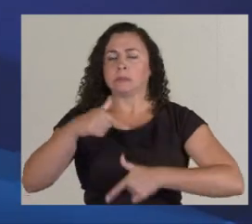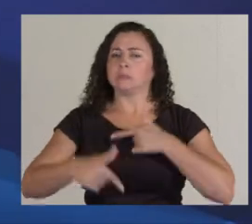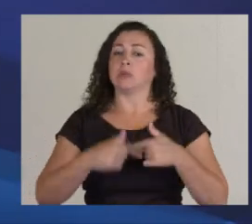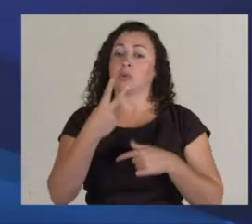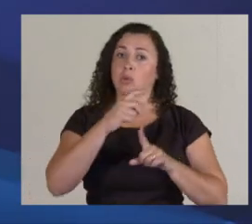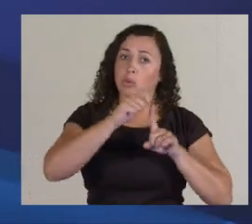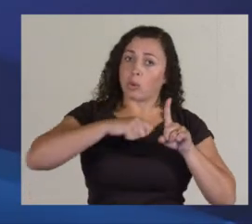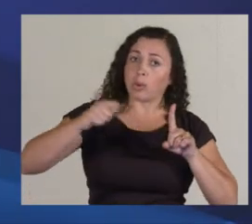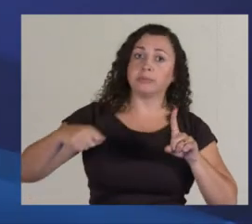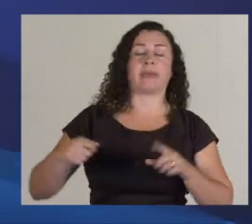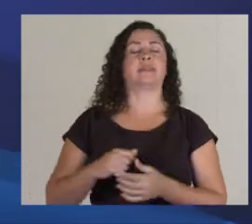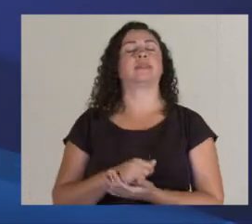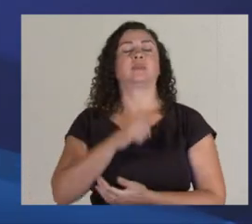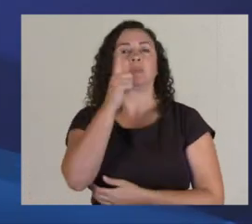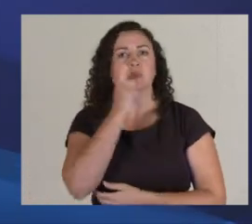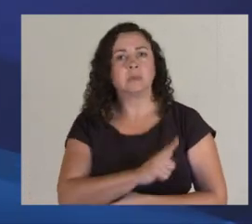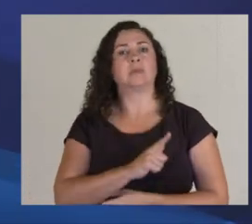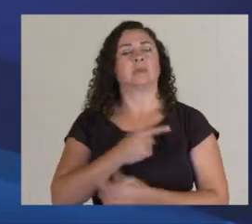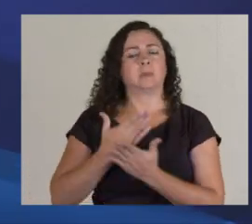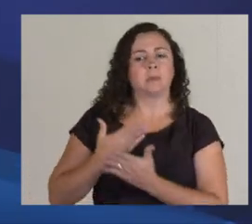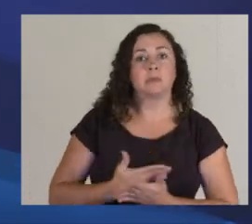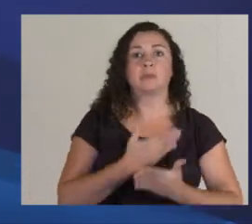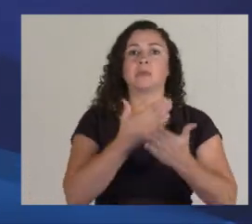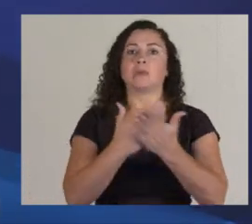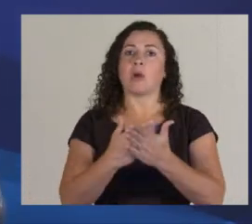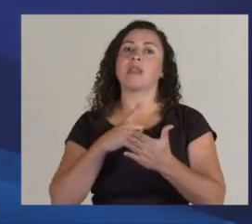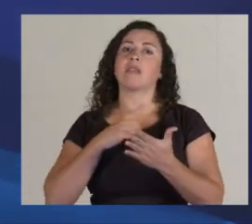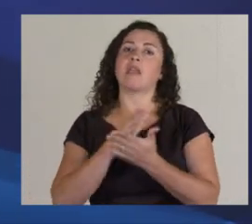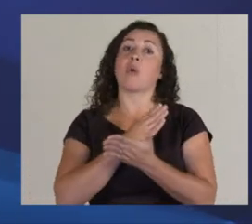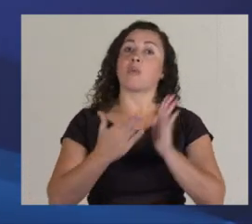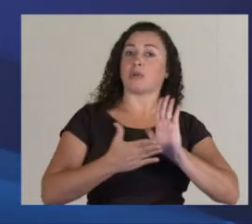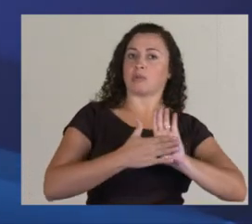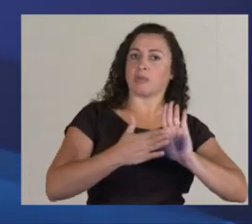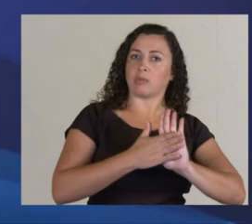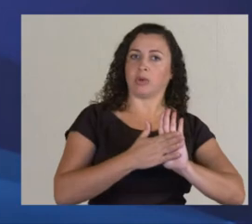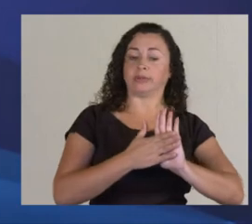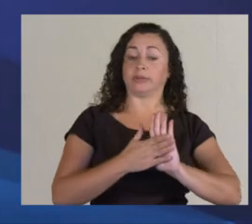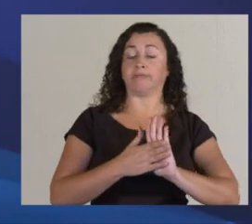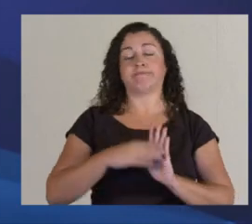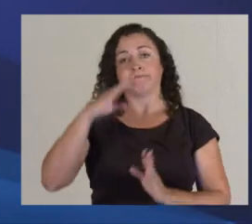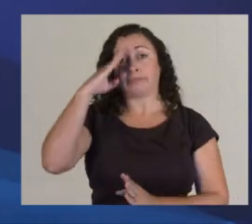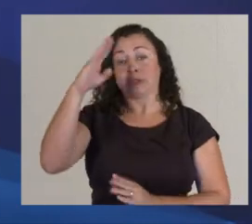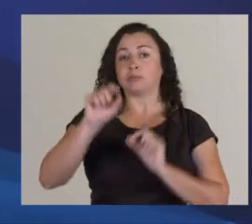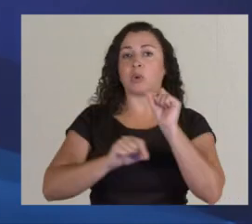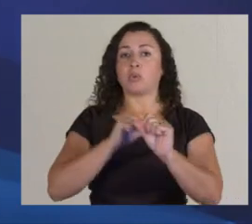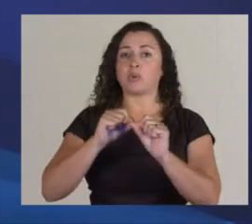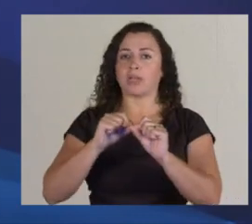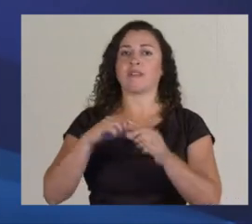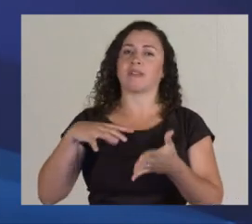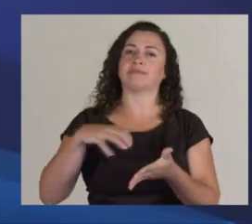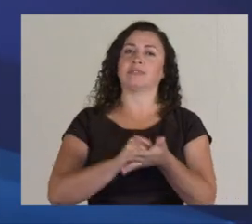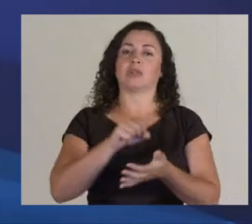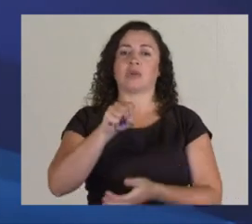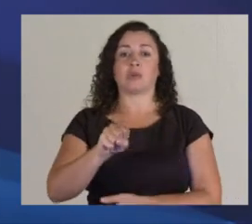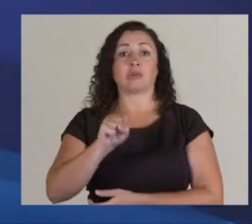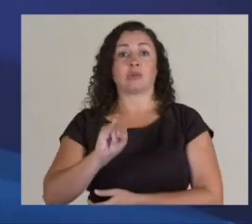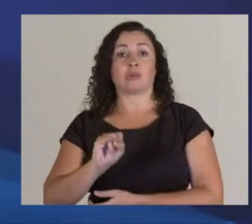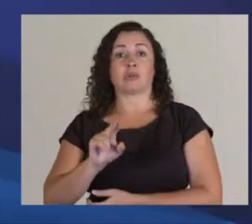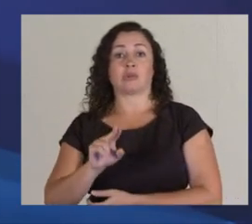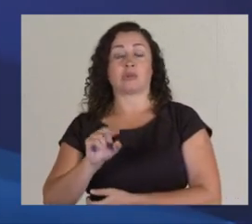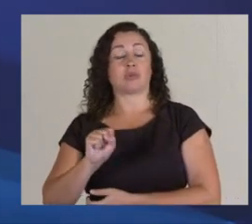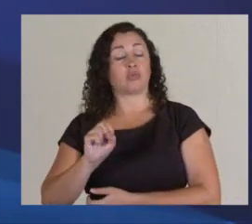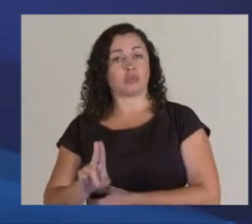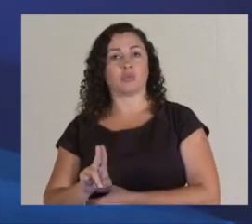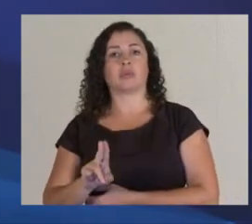últimos 2 meses em torno de algumas propostas que eu posso sintetizar. Na adesão ao SISU, onde nós passaremos a